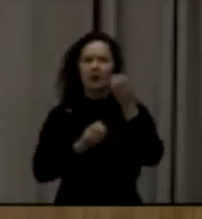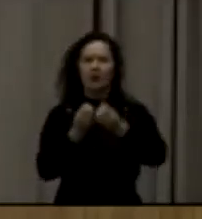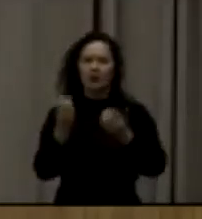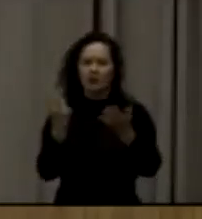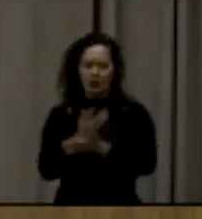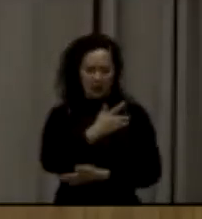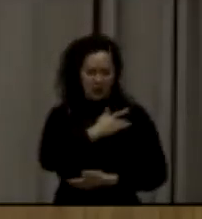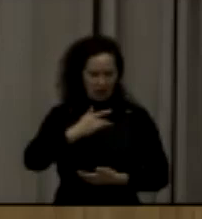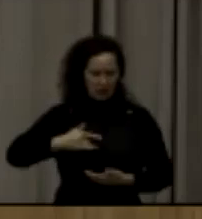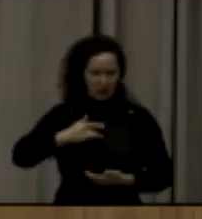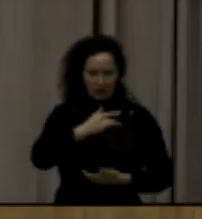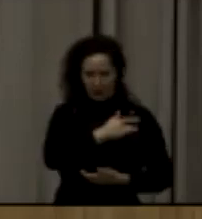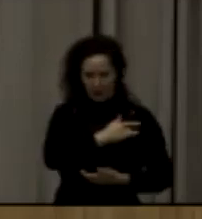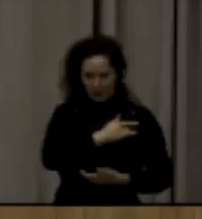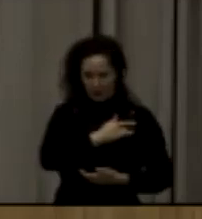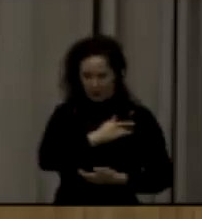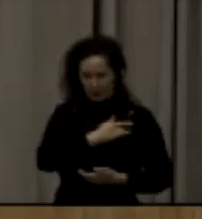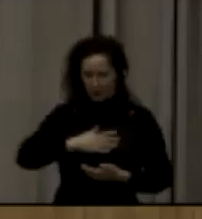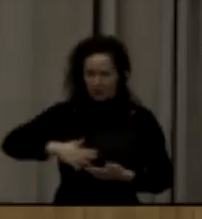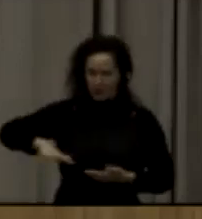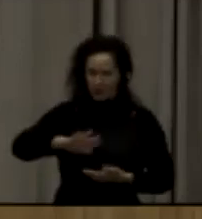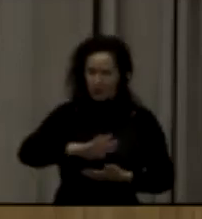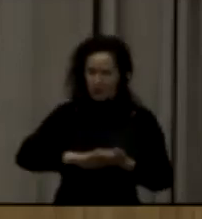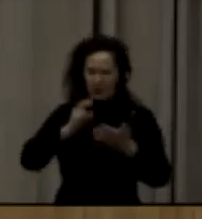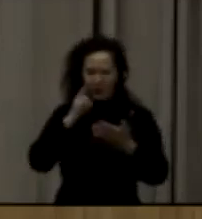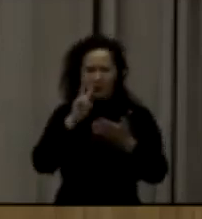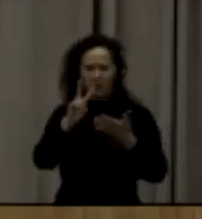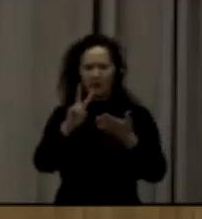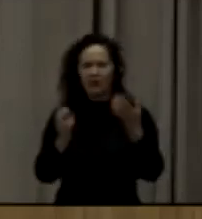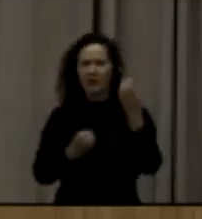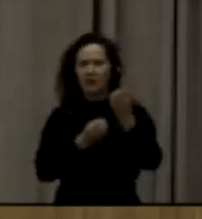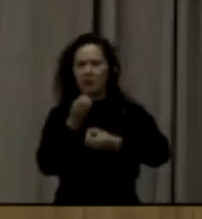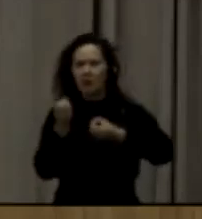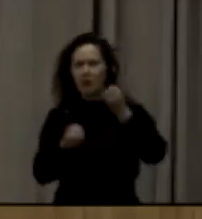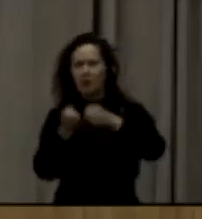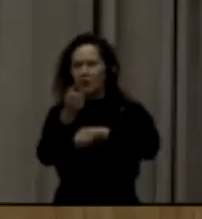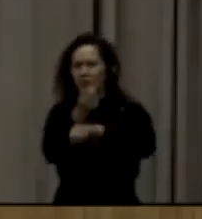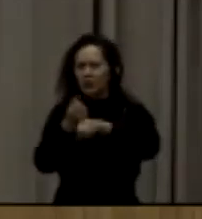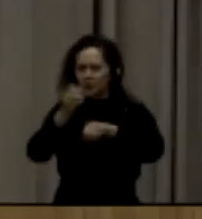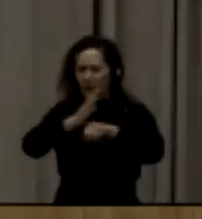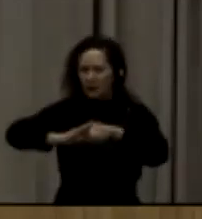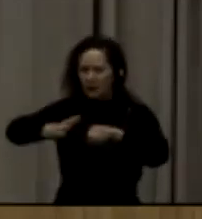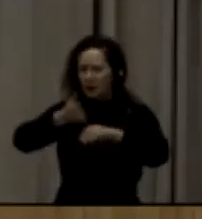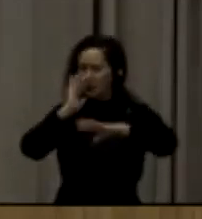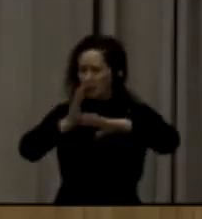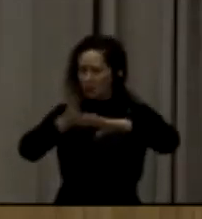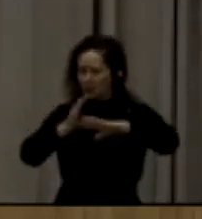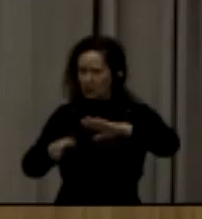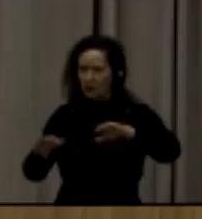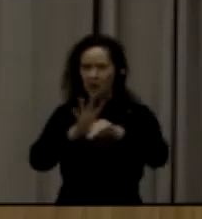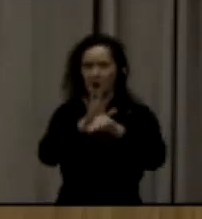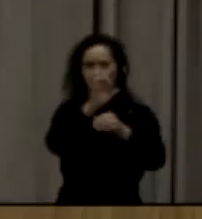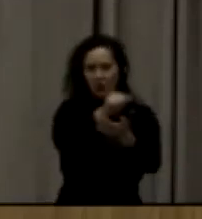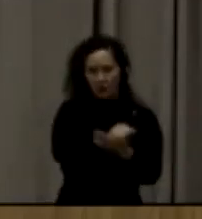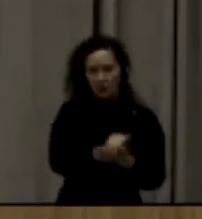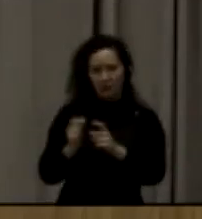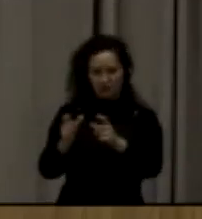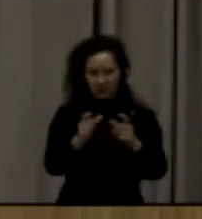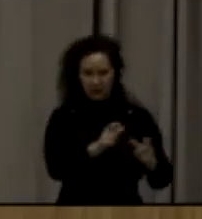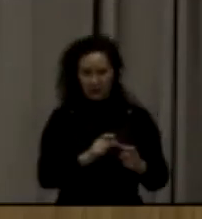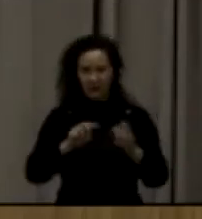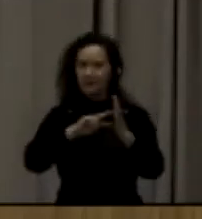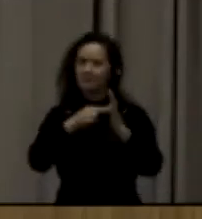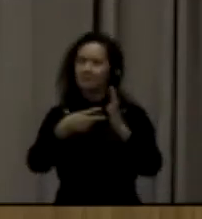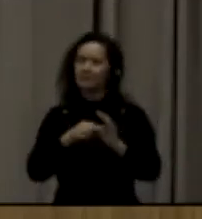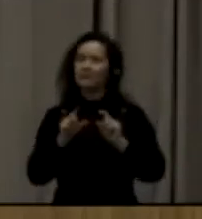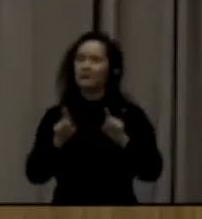saúde em grandes linhas desta modernização neoliberal. E, neste sentido, eu